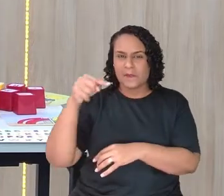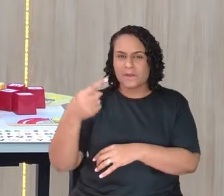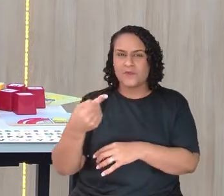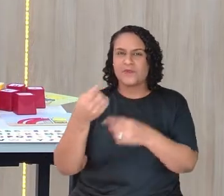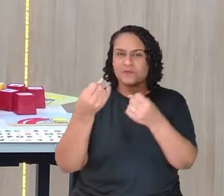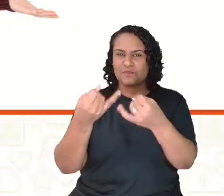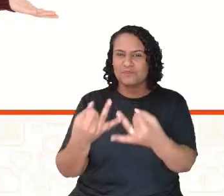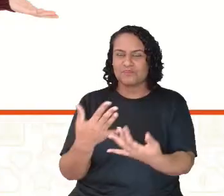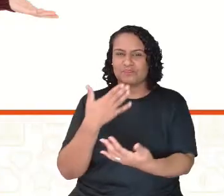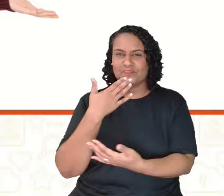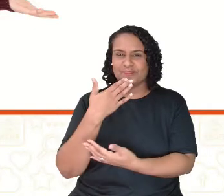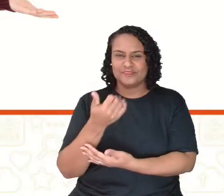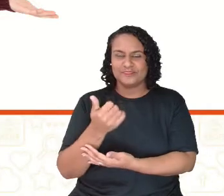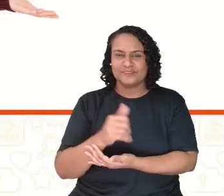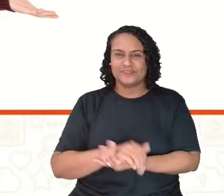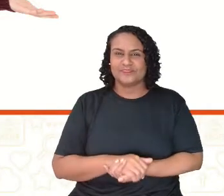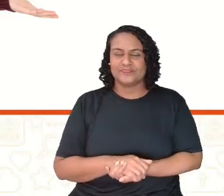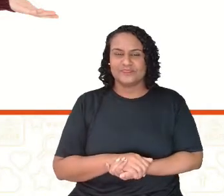lá.